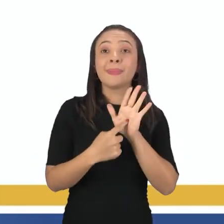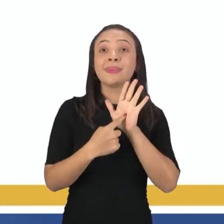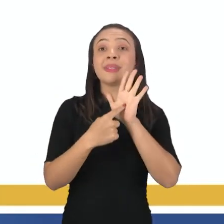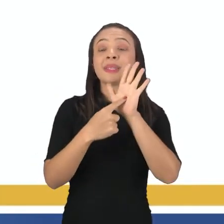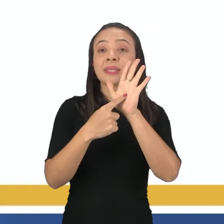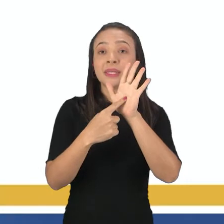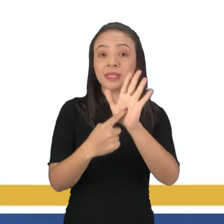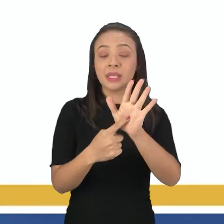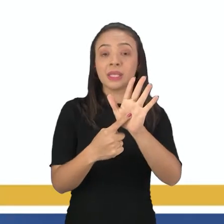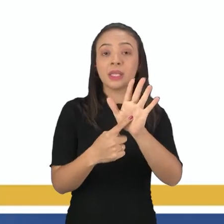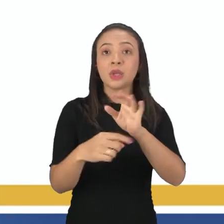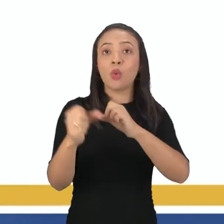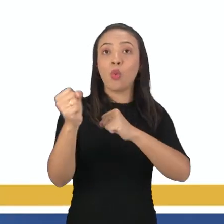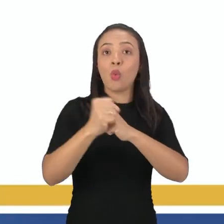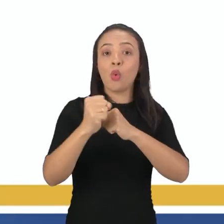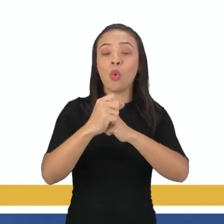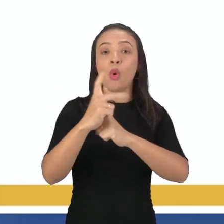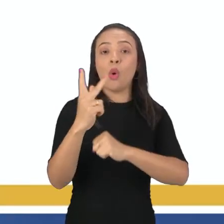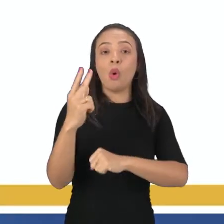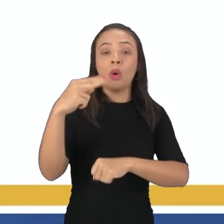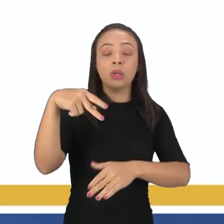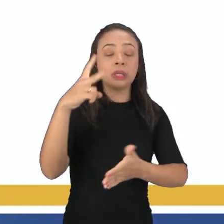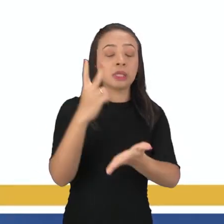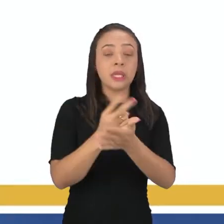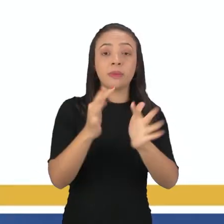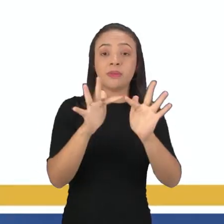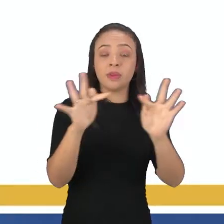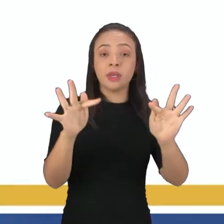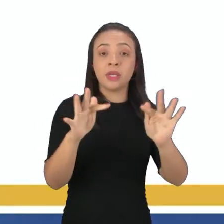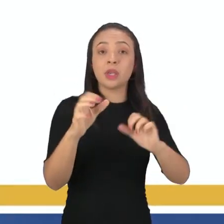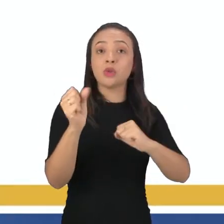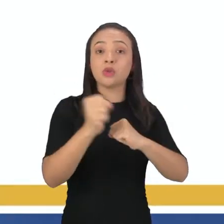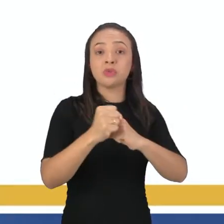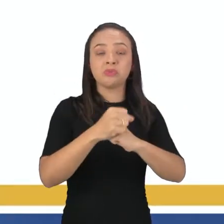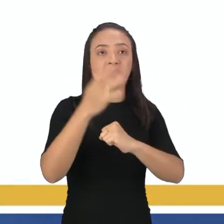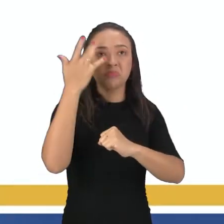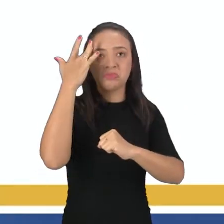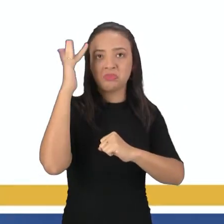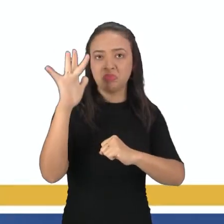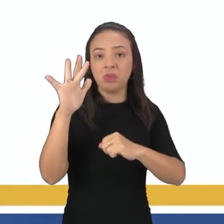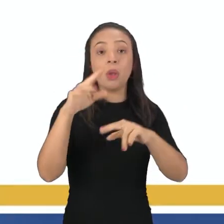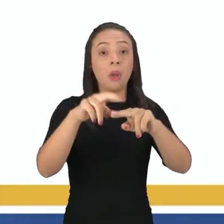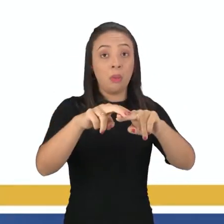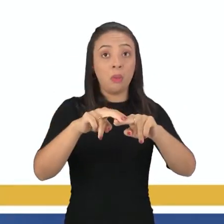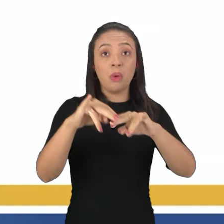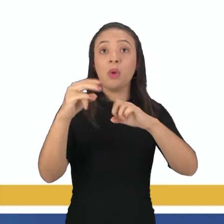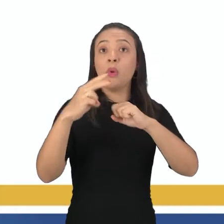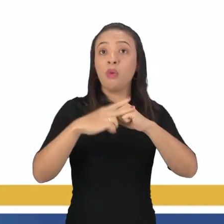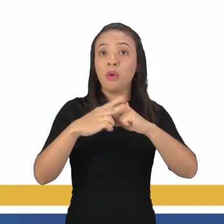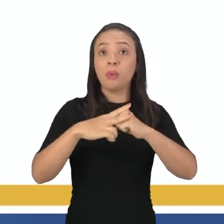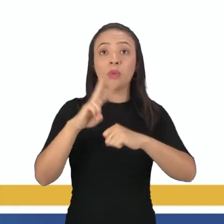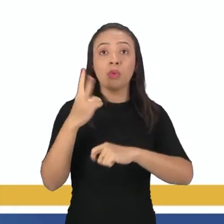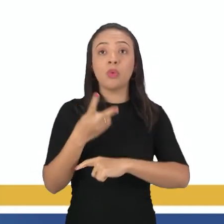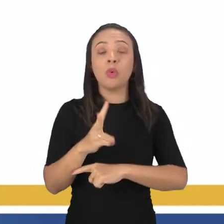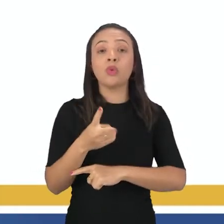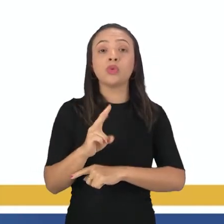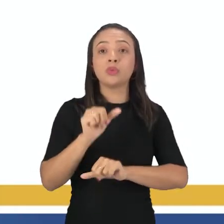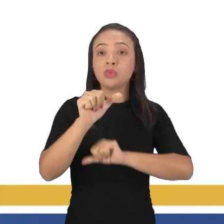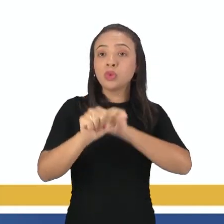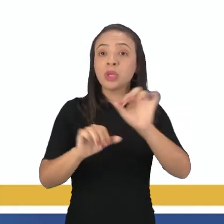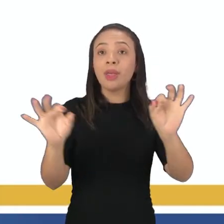sujeito, o pronome se será inserido em uma oração em que o sujeito é indeterminado. Por isso, o verbo